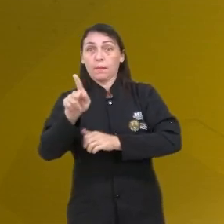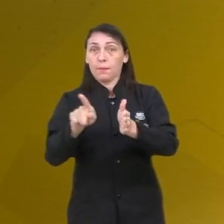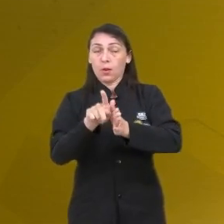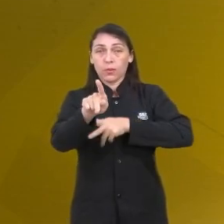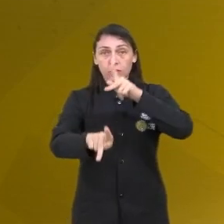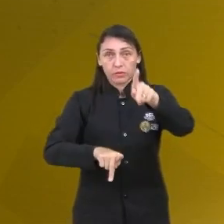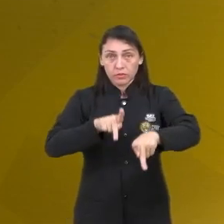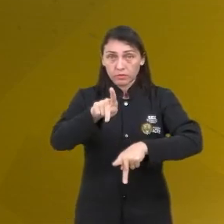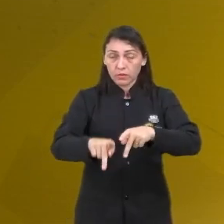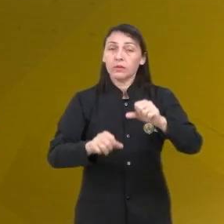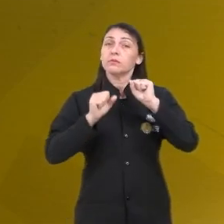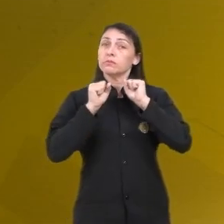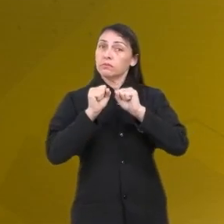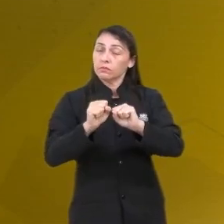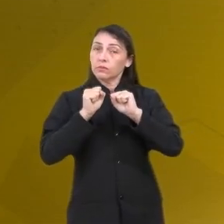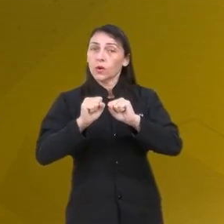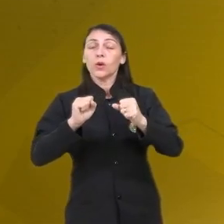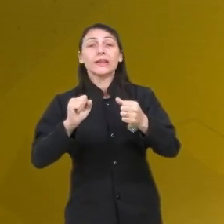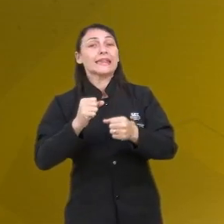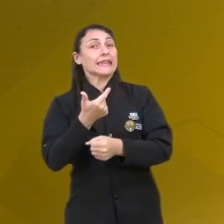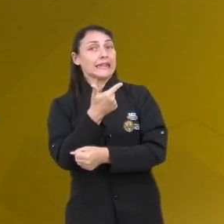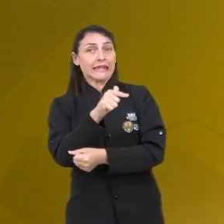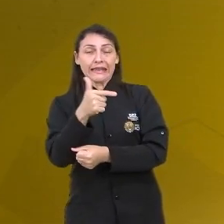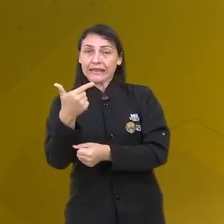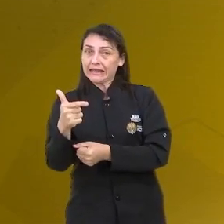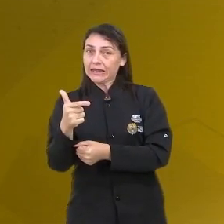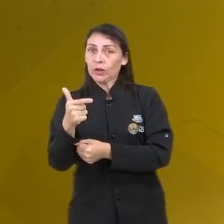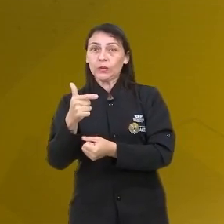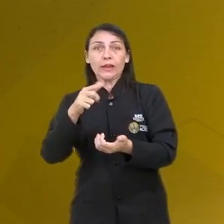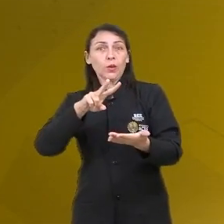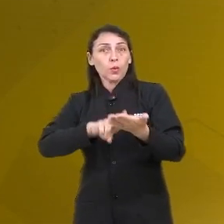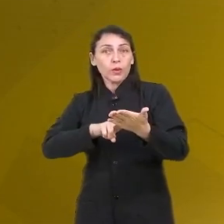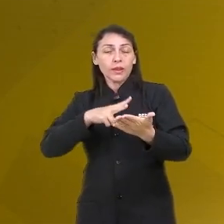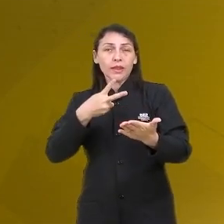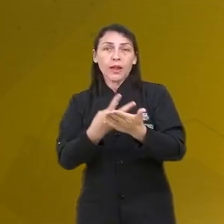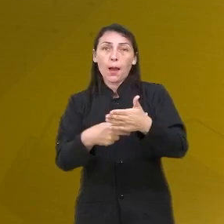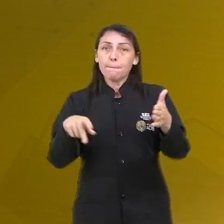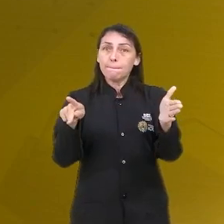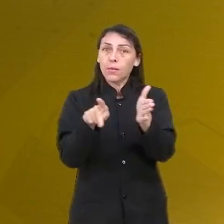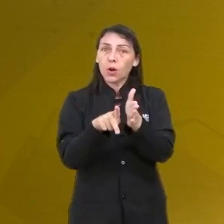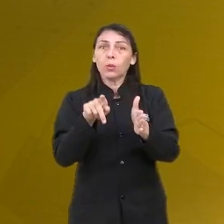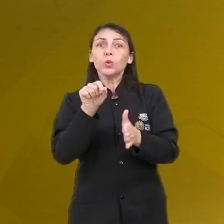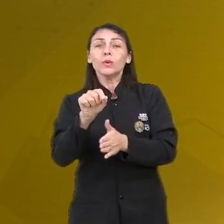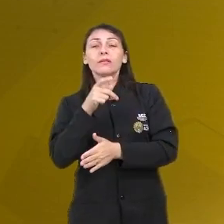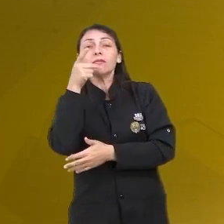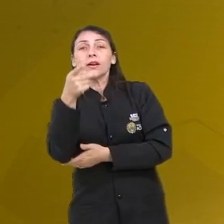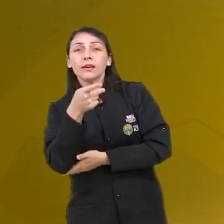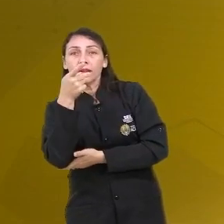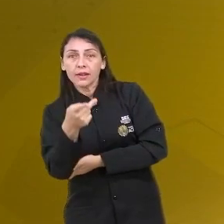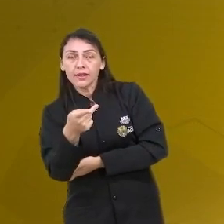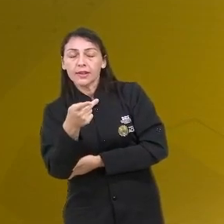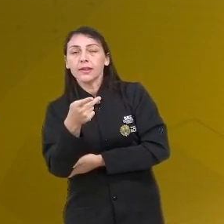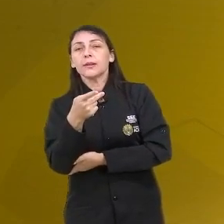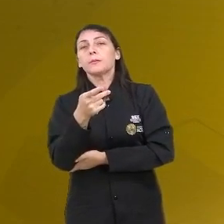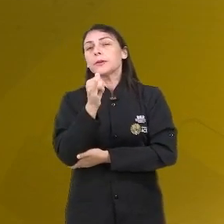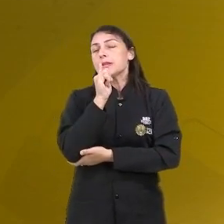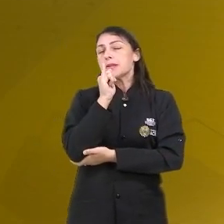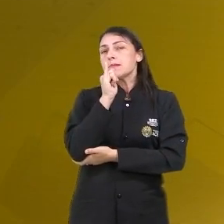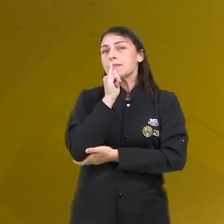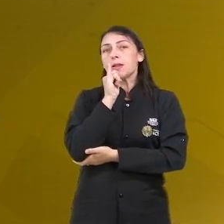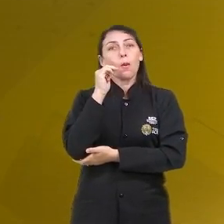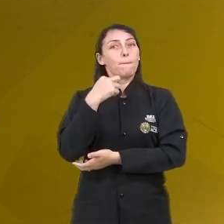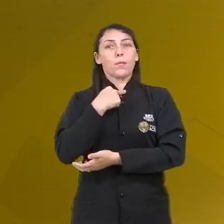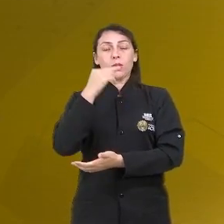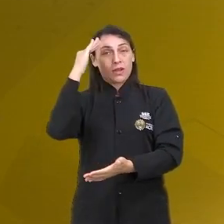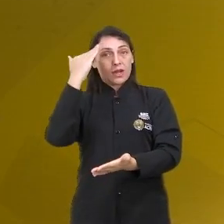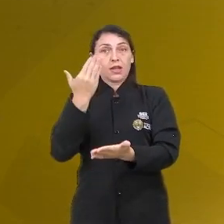que podem muitas vezes não ter uma tradução específica daquilo que fala. Ou seja, eu não posso acreditar